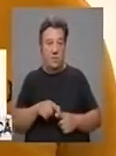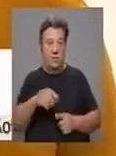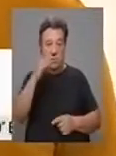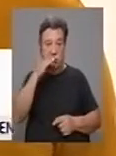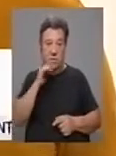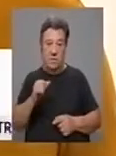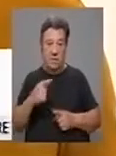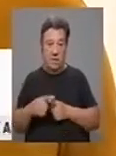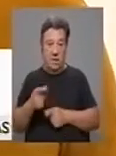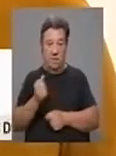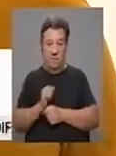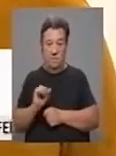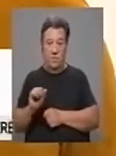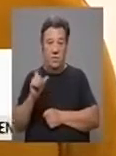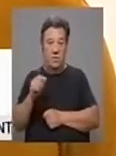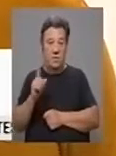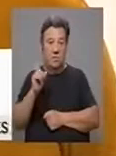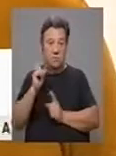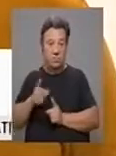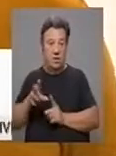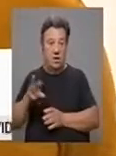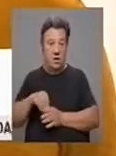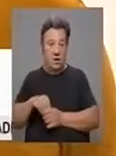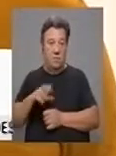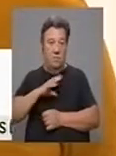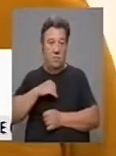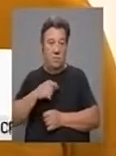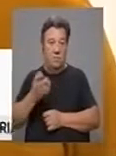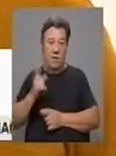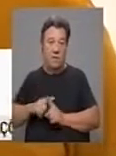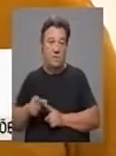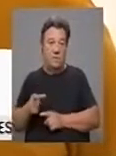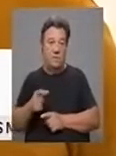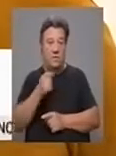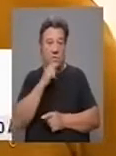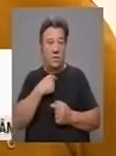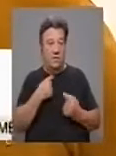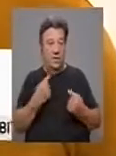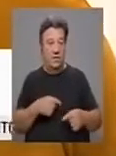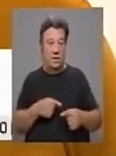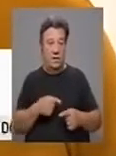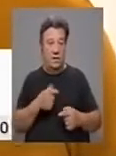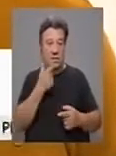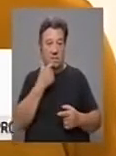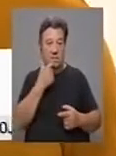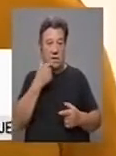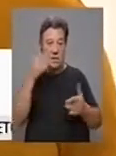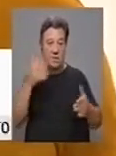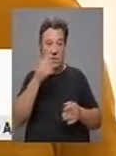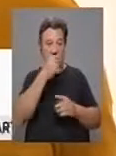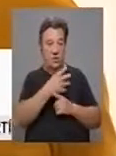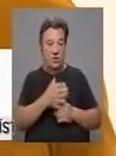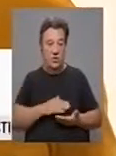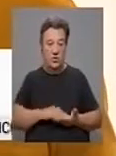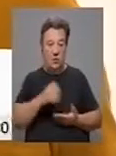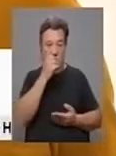quarto, para além dessas funções, passou a acolher o mundo que lhes passou a estar vedado. Ou seja, passamos a ter paredes revestidas de plantas, chão